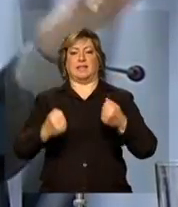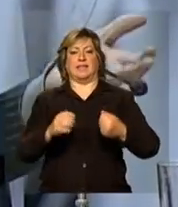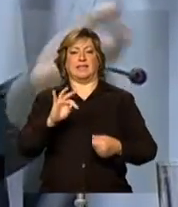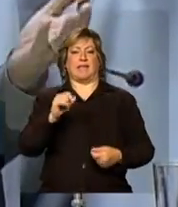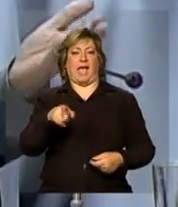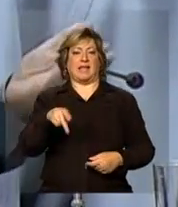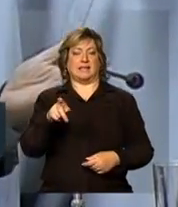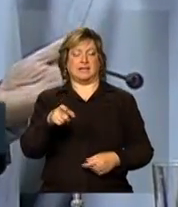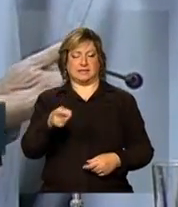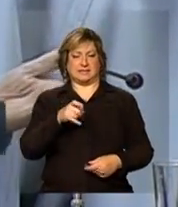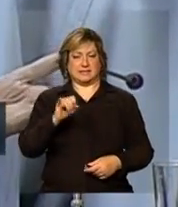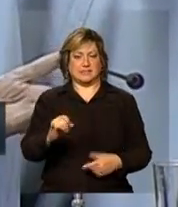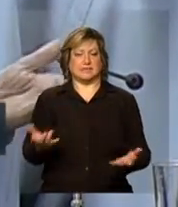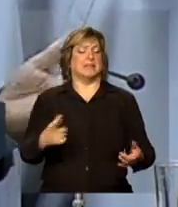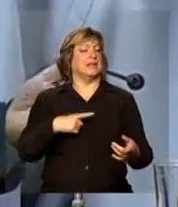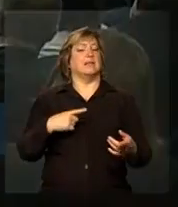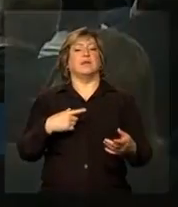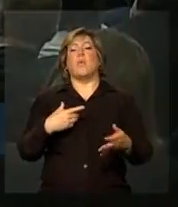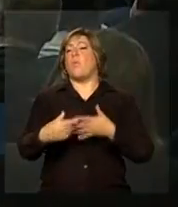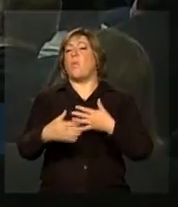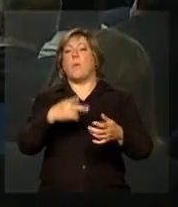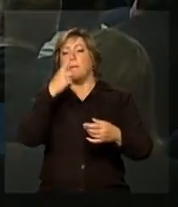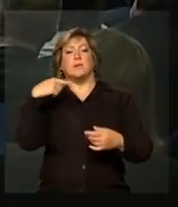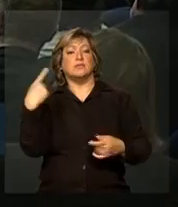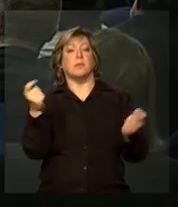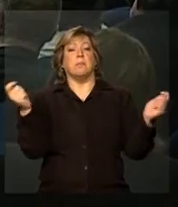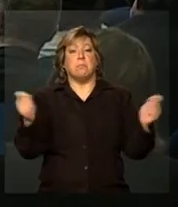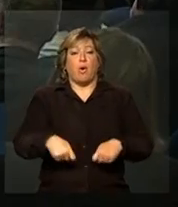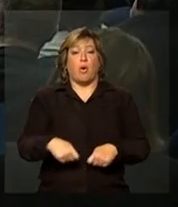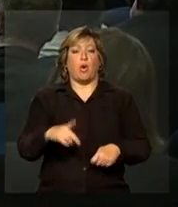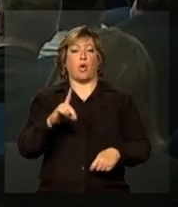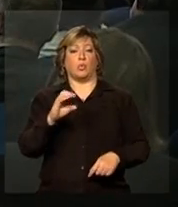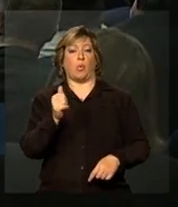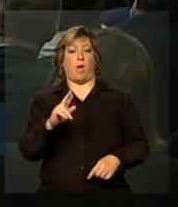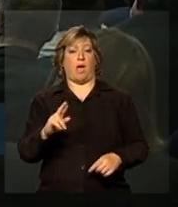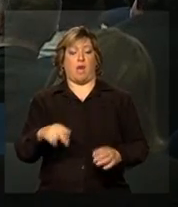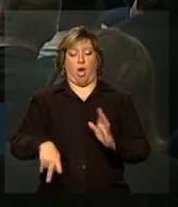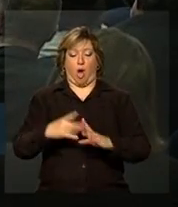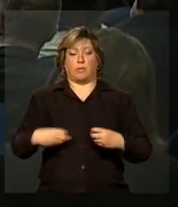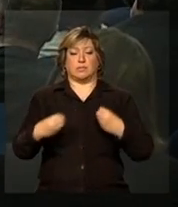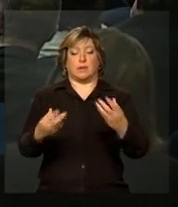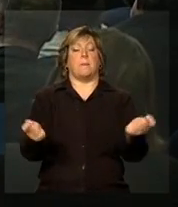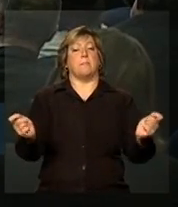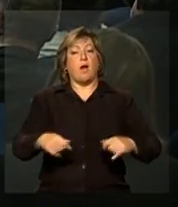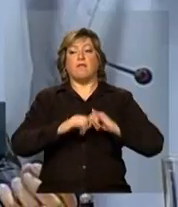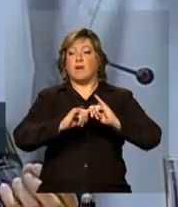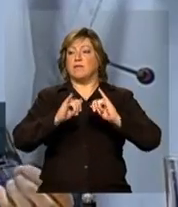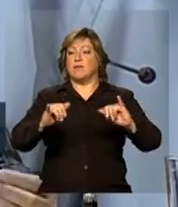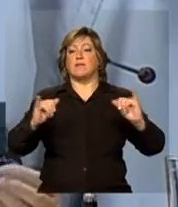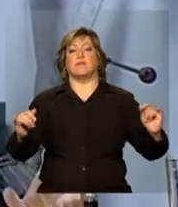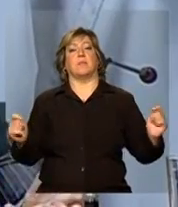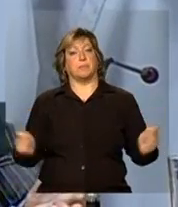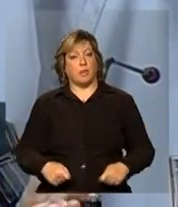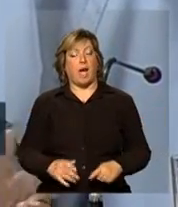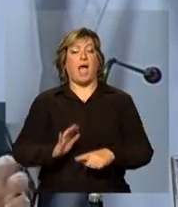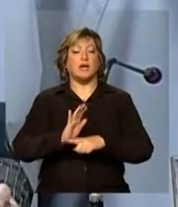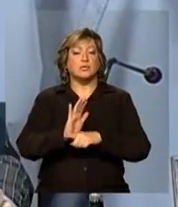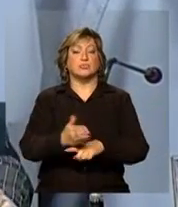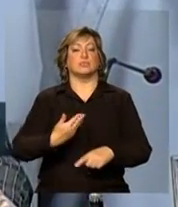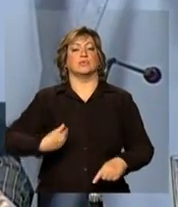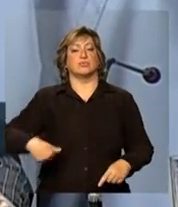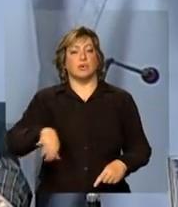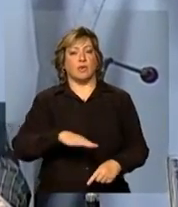Qualquer ser humano pode ser doador. Qualquer ramo de atividade que a gente desenvolva, a gente pode convencer os colegas a ajudar a